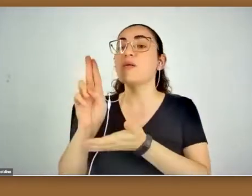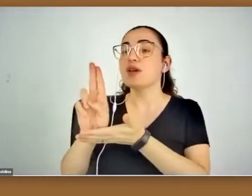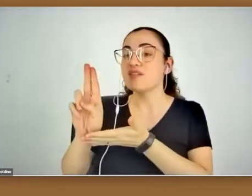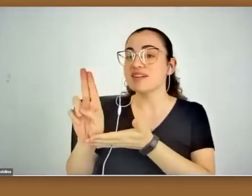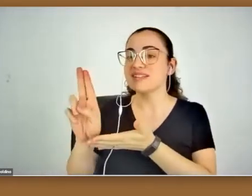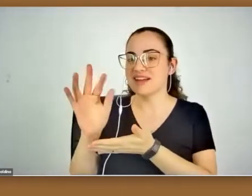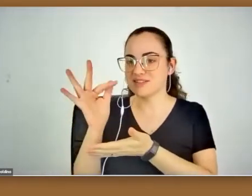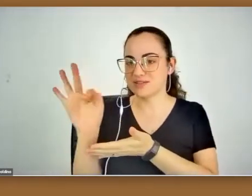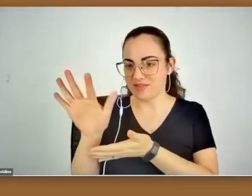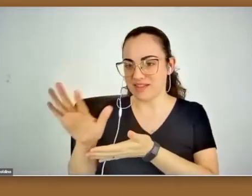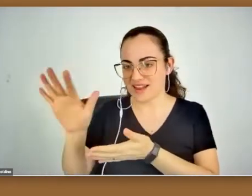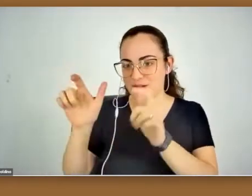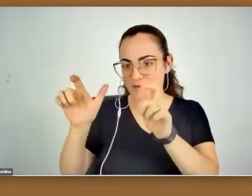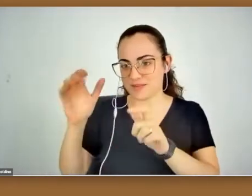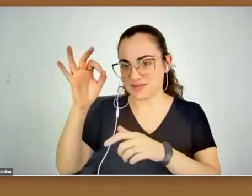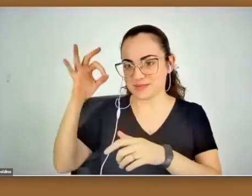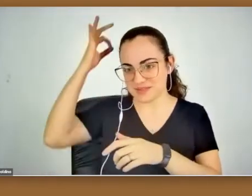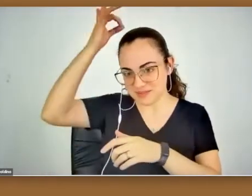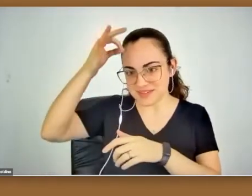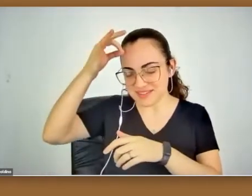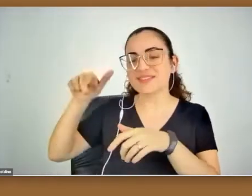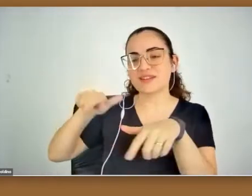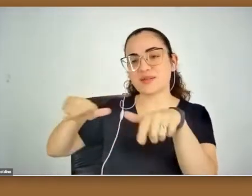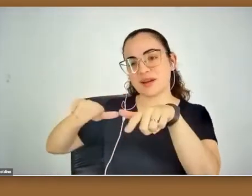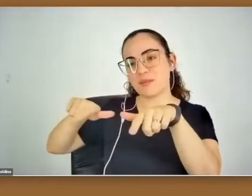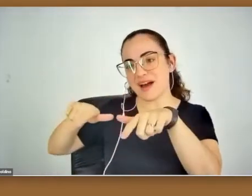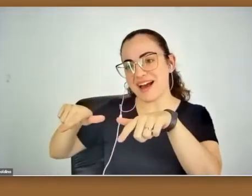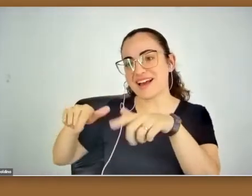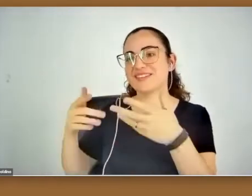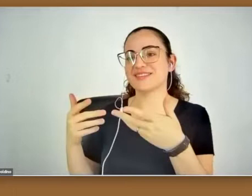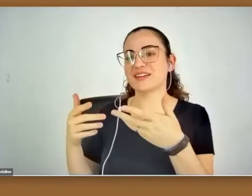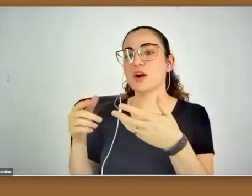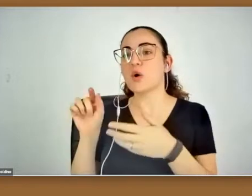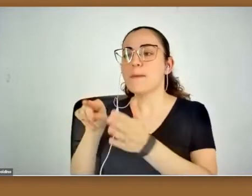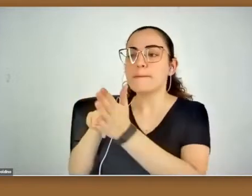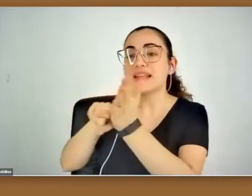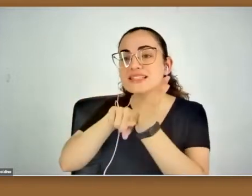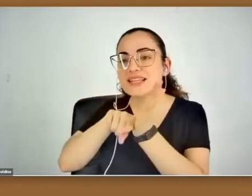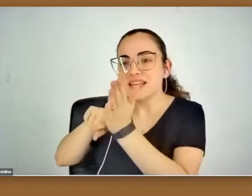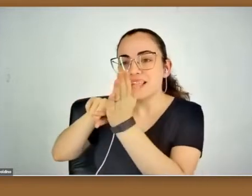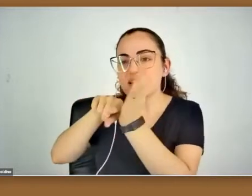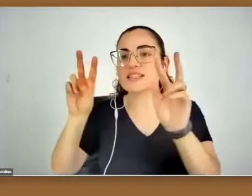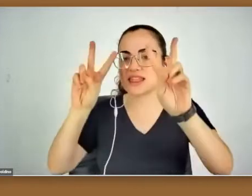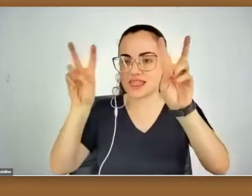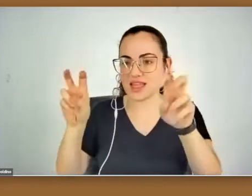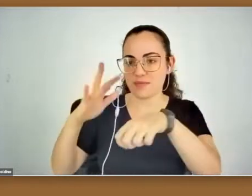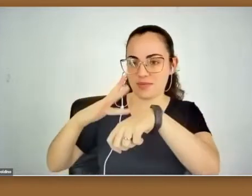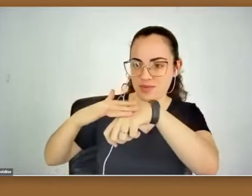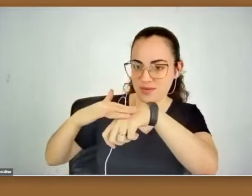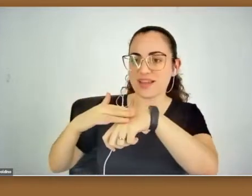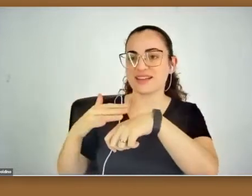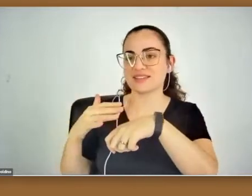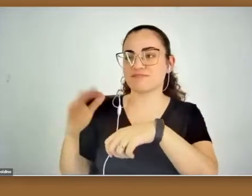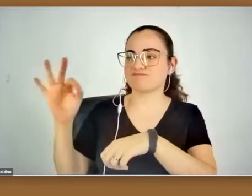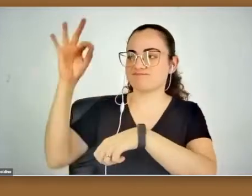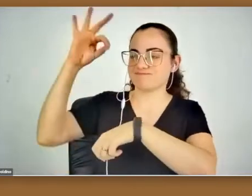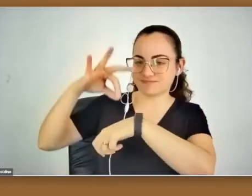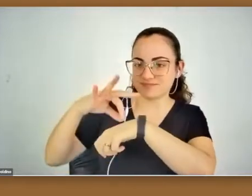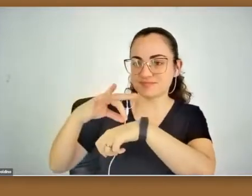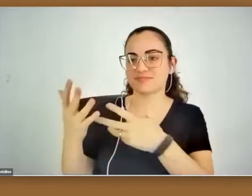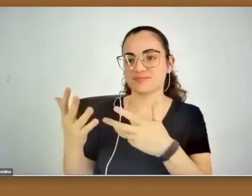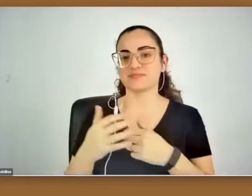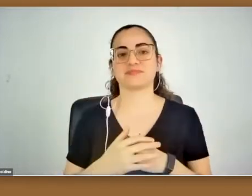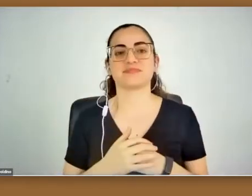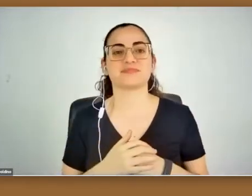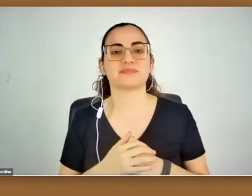doenças transmissíveis, que é um termo até, né, agora entrando já um pouquinho no nosso assunto, é um termo até que é um pouquinho estranho, porque a